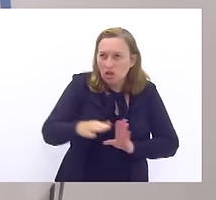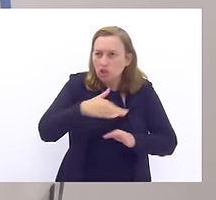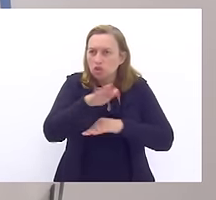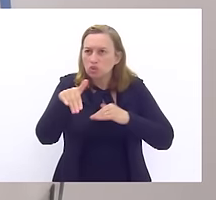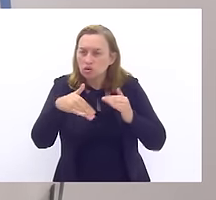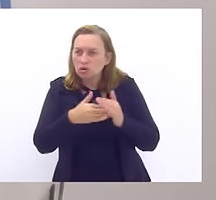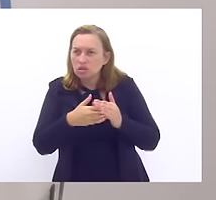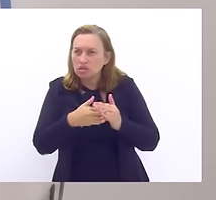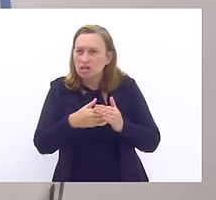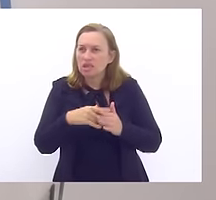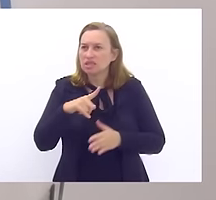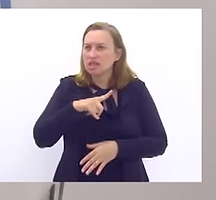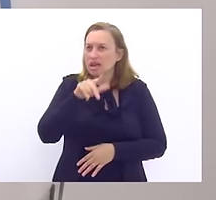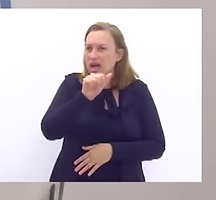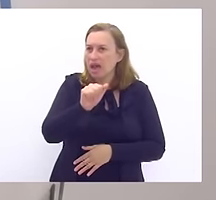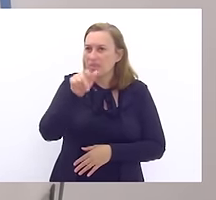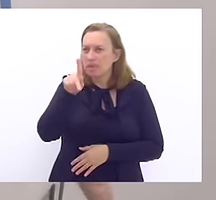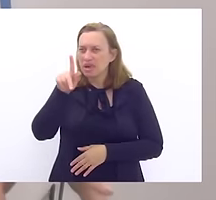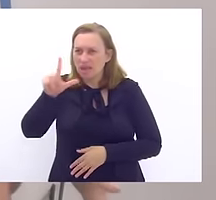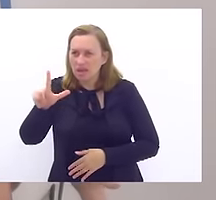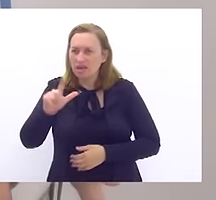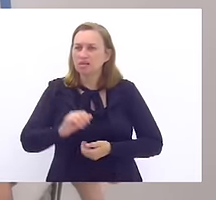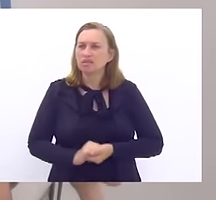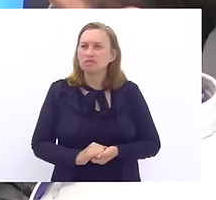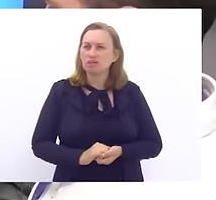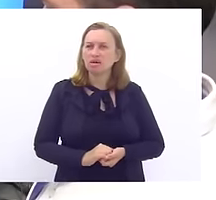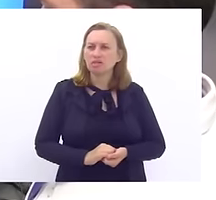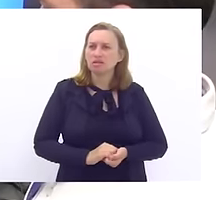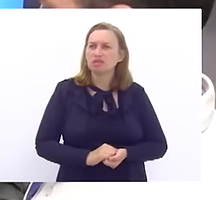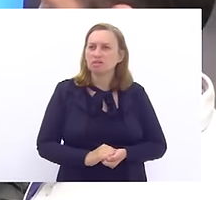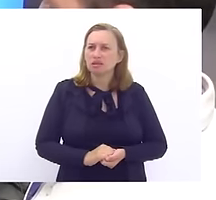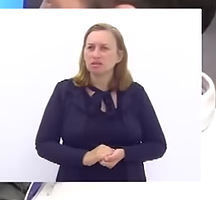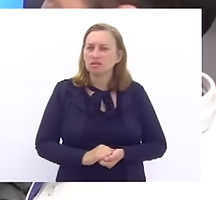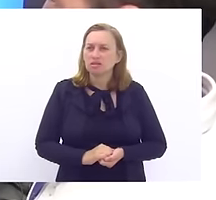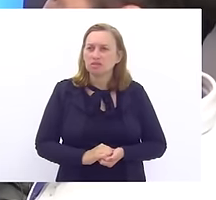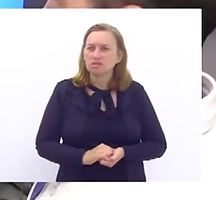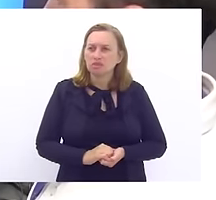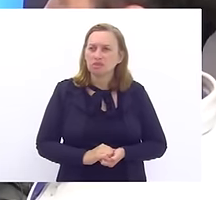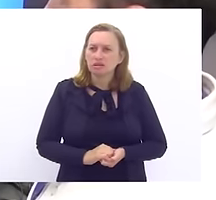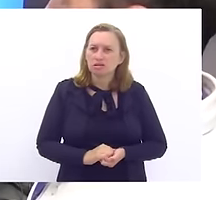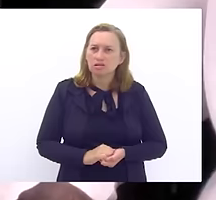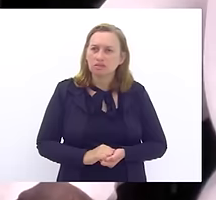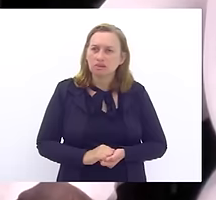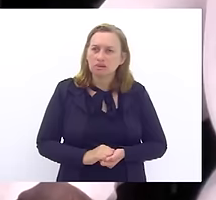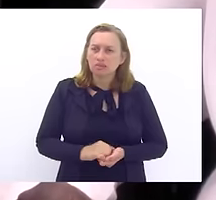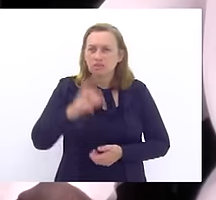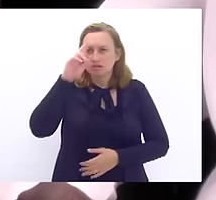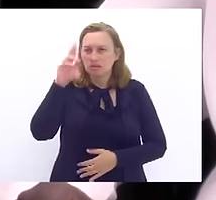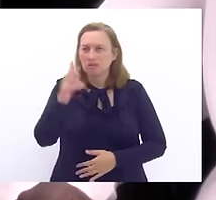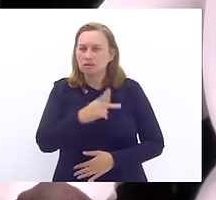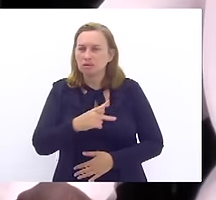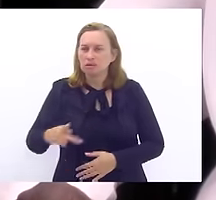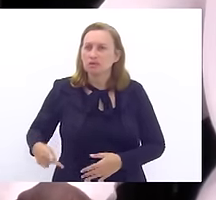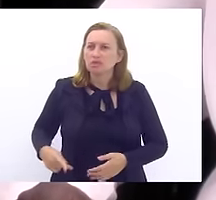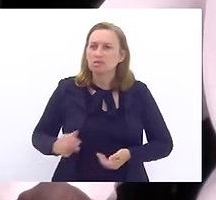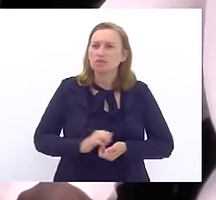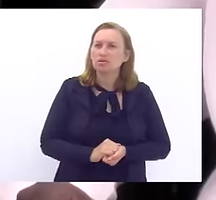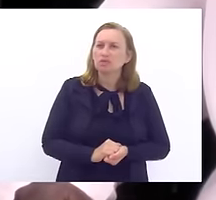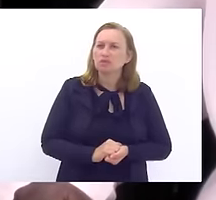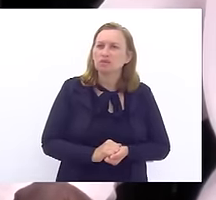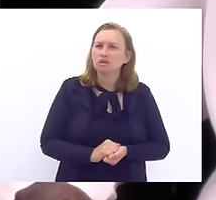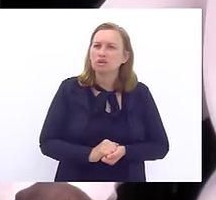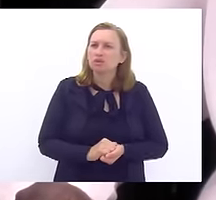elas envolvem a pele Mas de qualquer forma entenda que se foram realizadas de diligências senhor presidente Elas têm que ser as